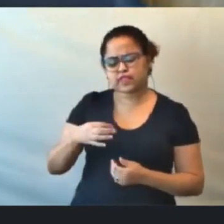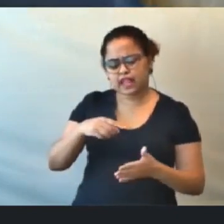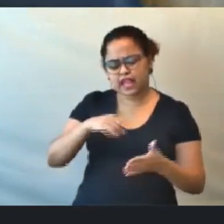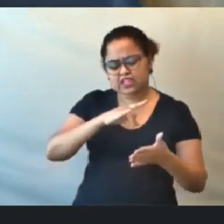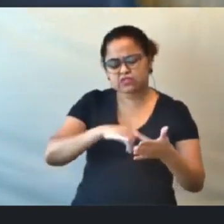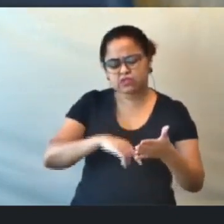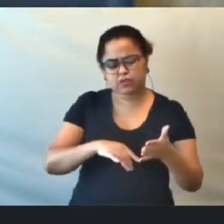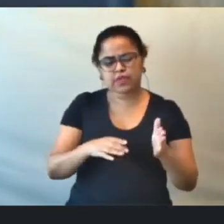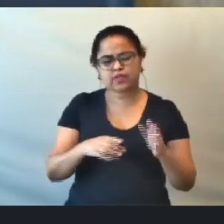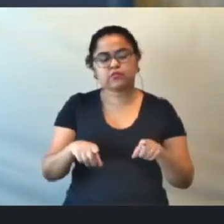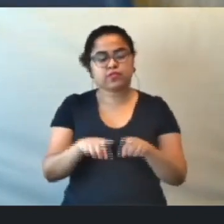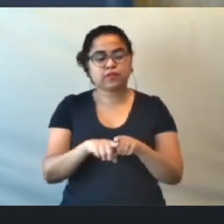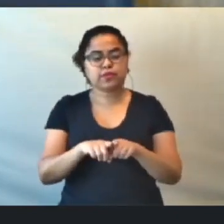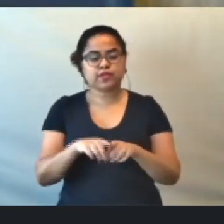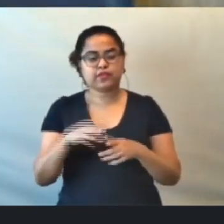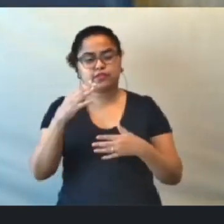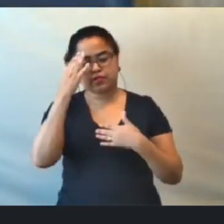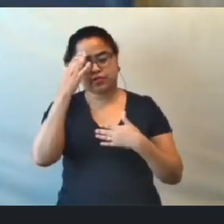Obrigado.